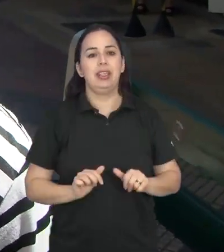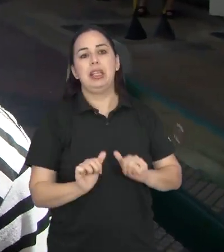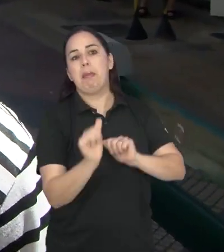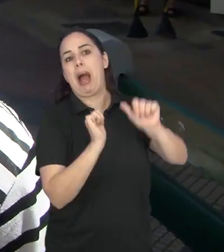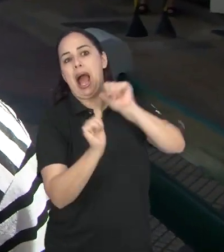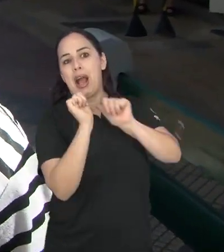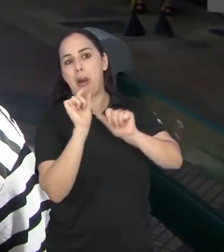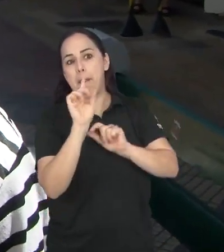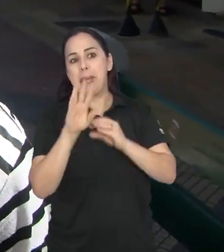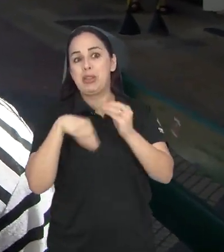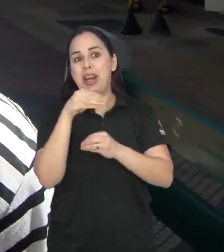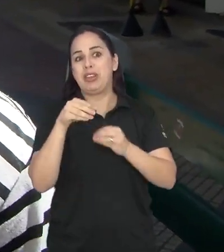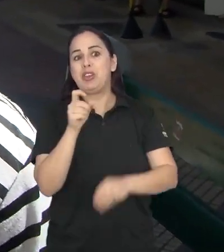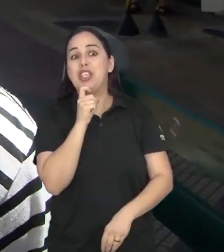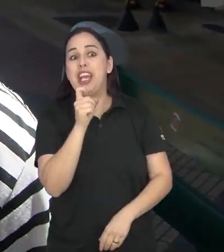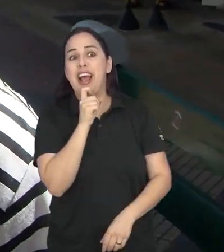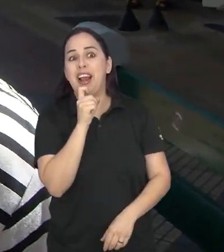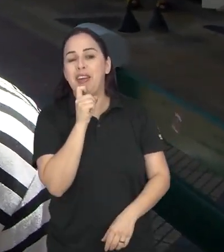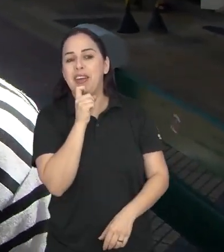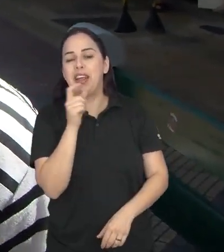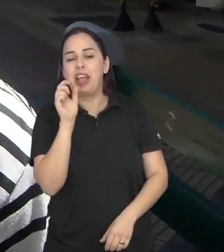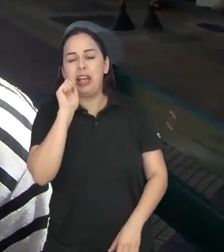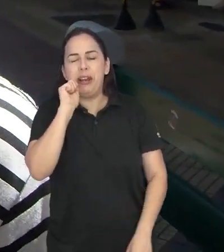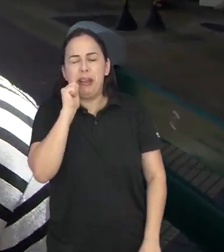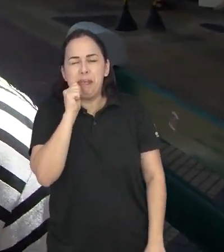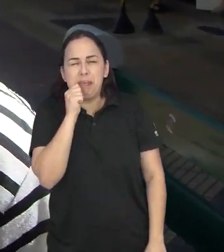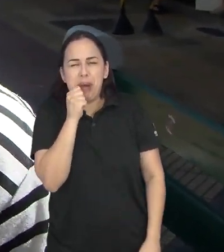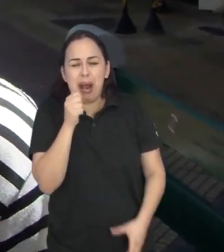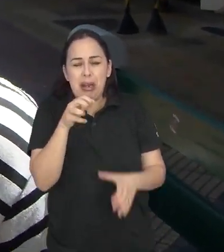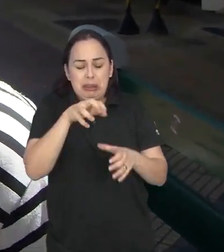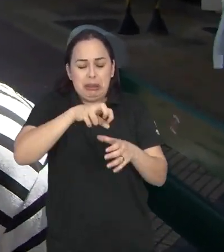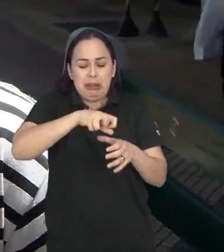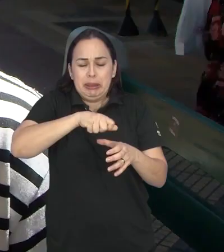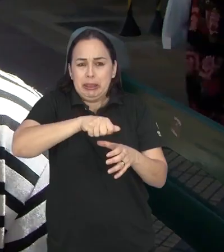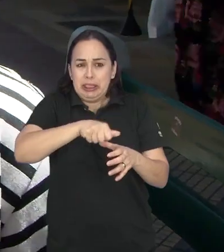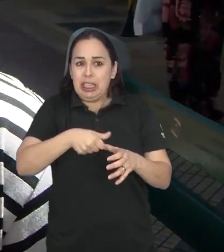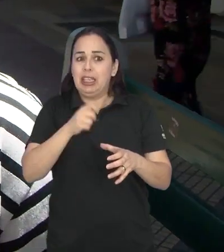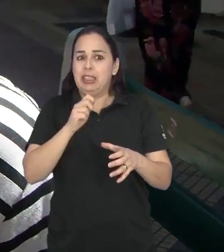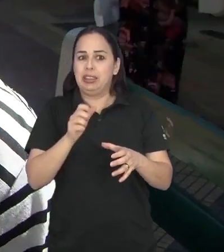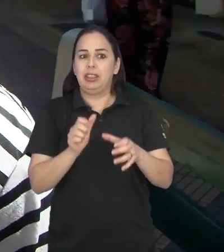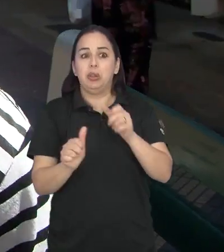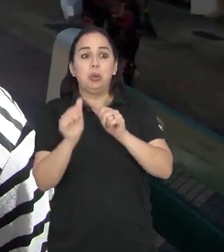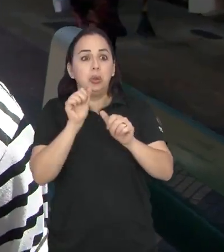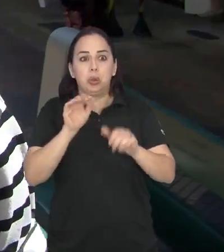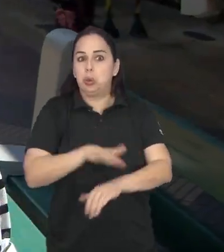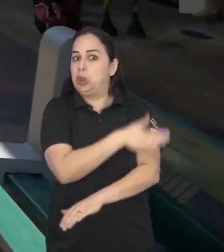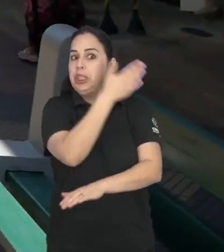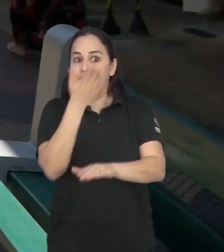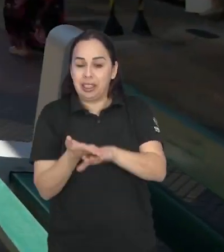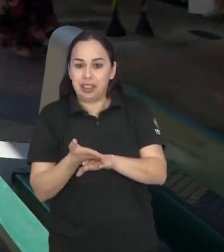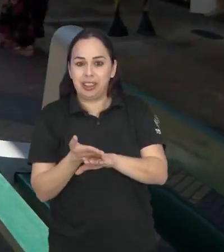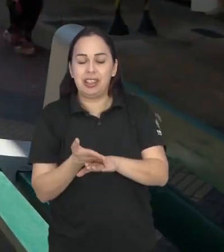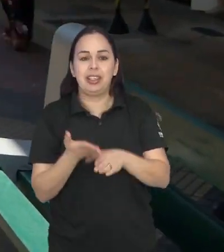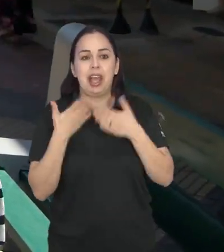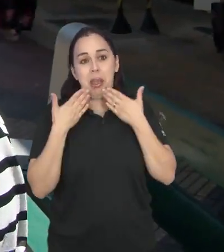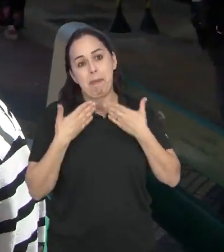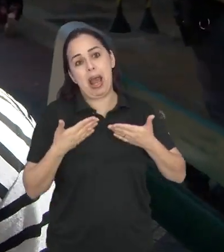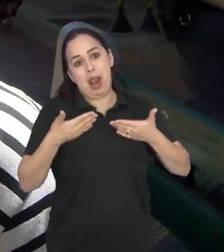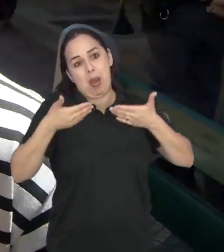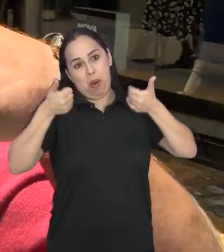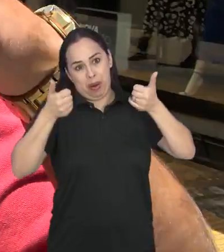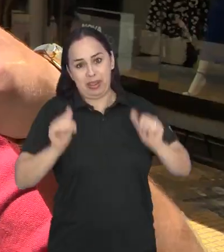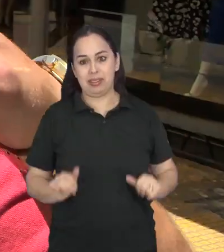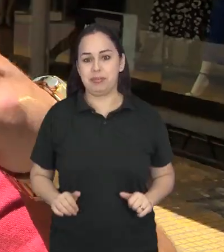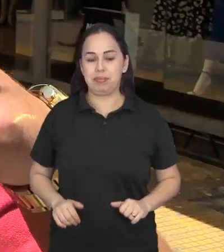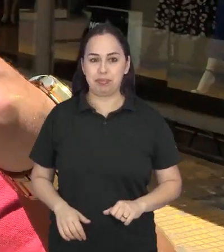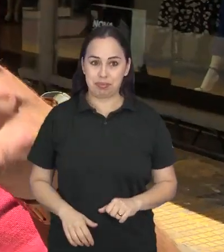com gelo e limão, porque senão não aguento. Tem que ser o limão cortadinho ali, água com gelo o dia inteiro. E ainda às vezes nem melhora, mas tem que